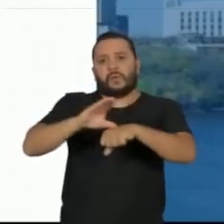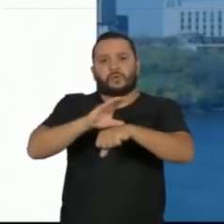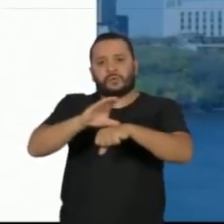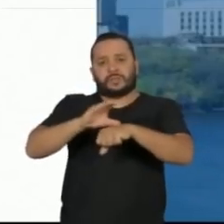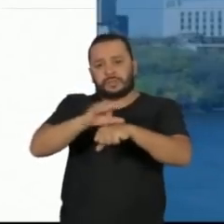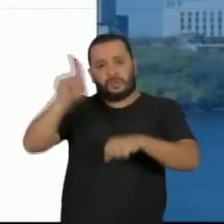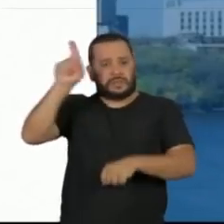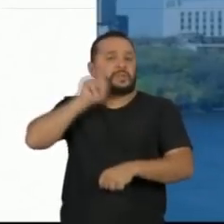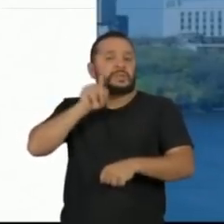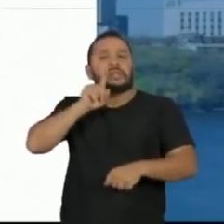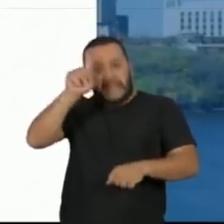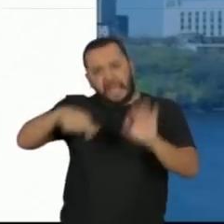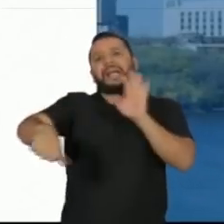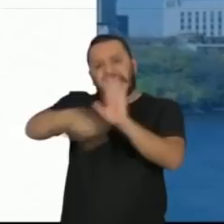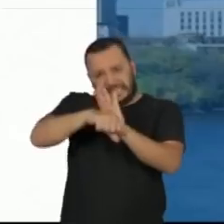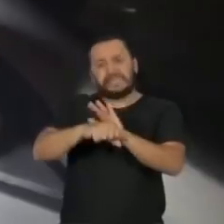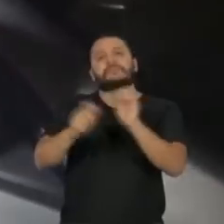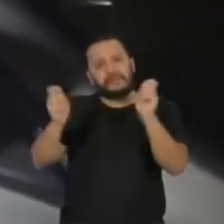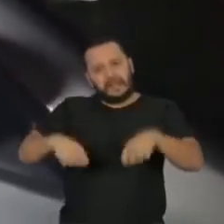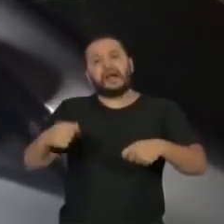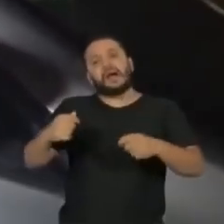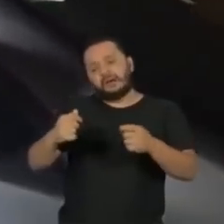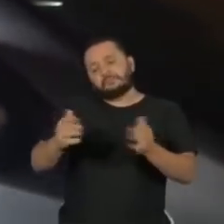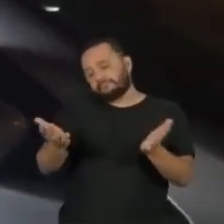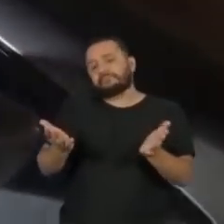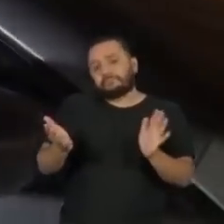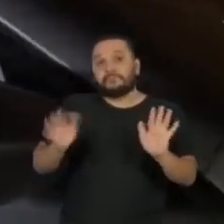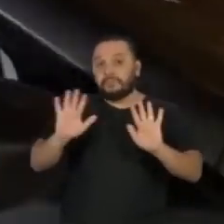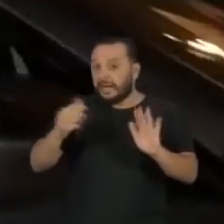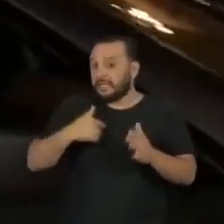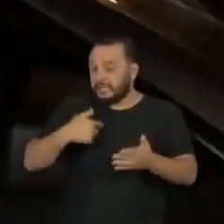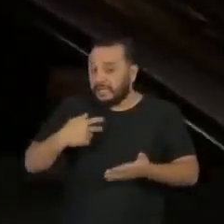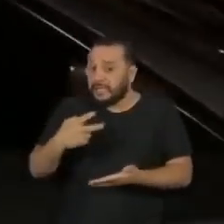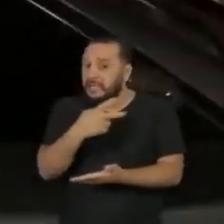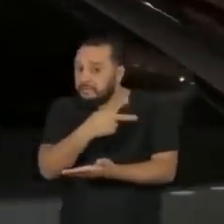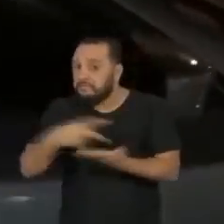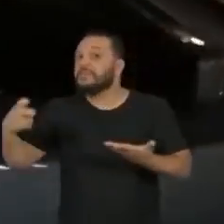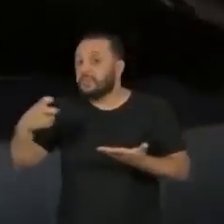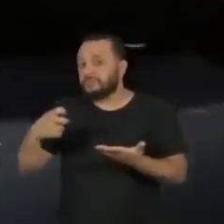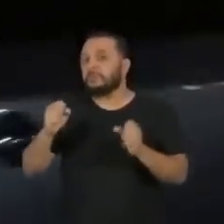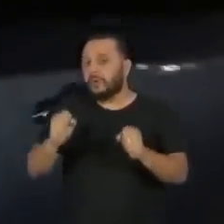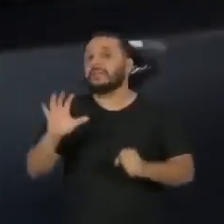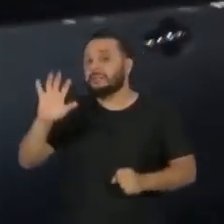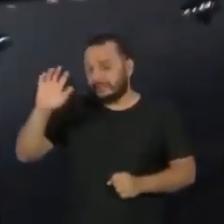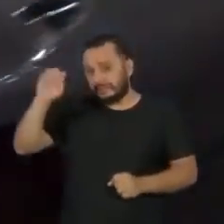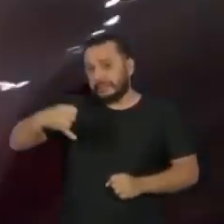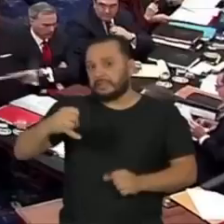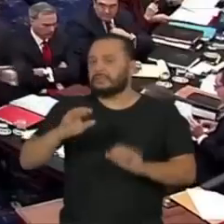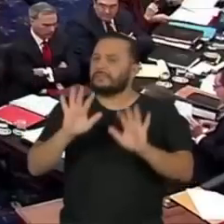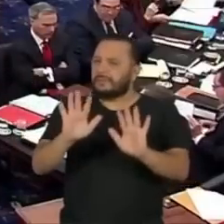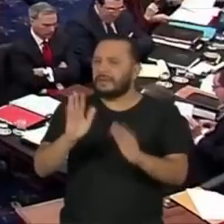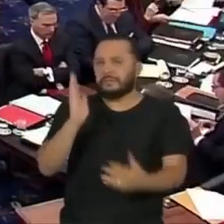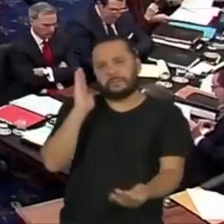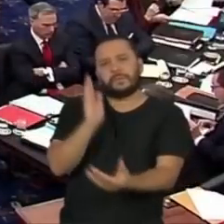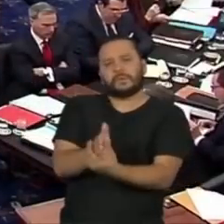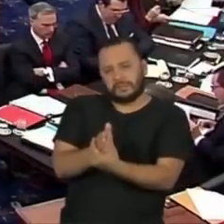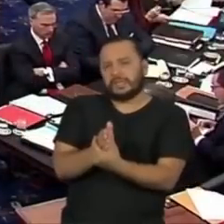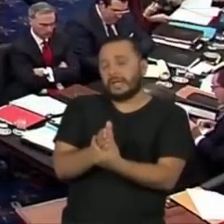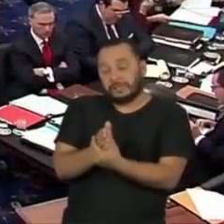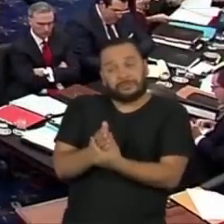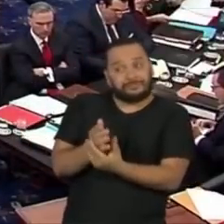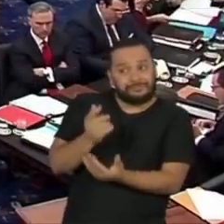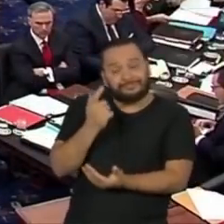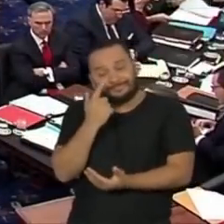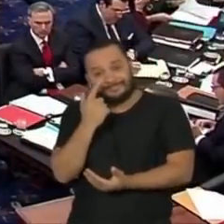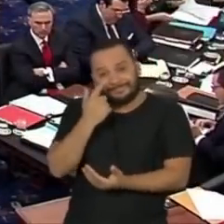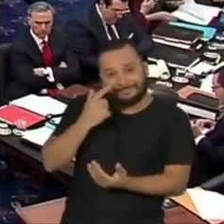para um crime passível de impeachment. Apesar do discurso, a tentativa é de esvaziar o processo. Alexander disse que